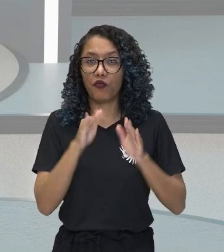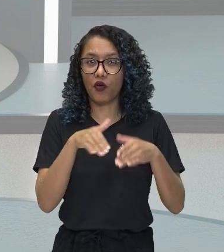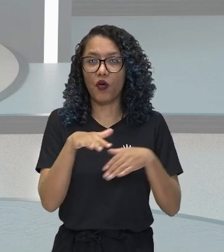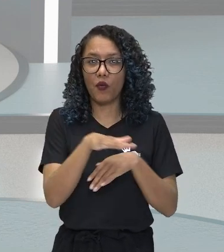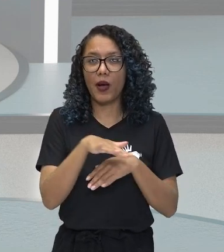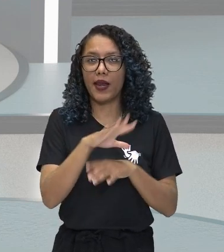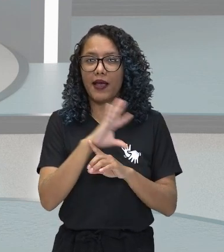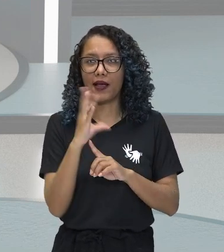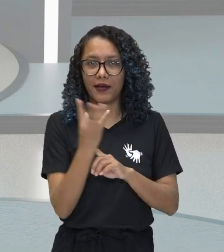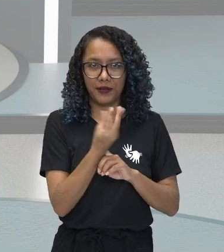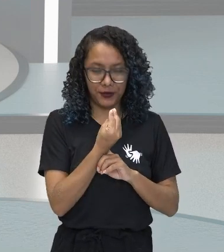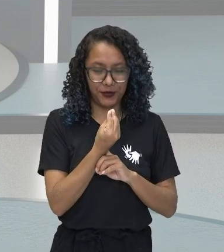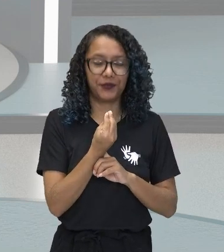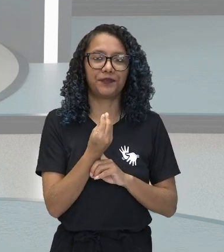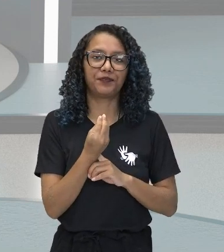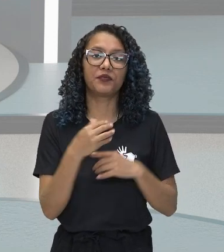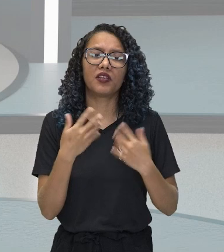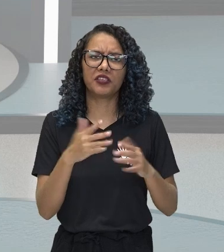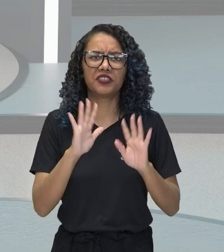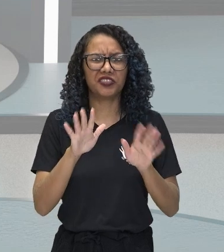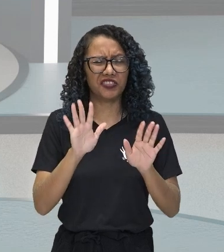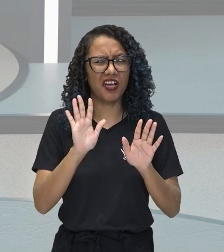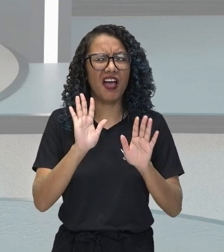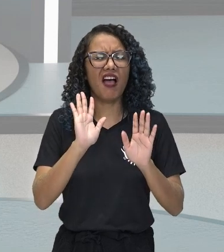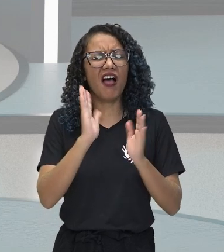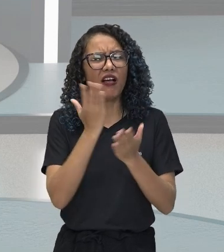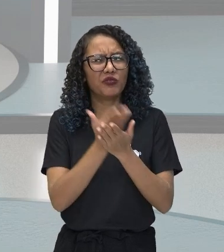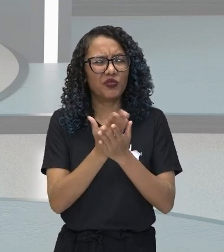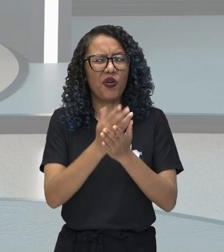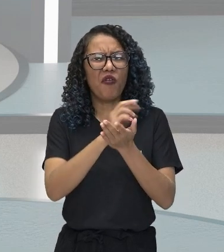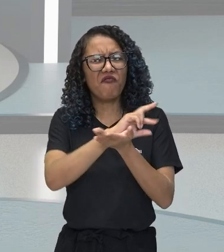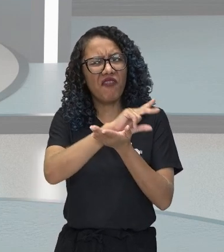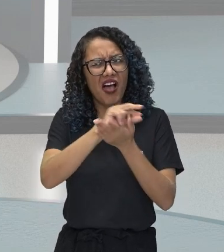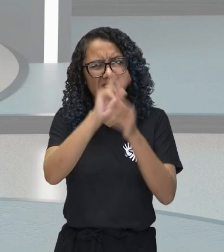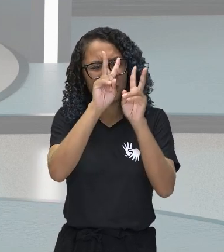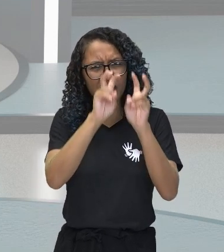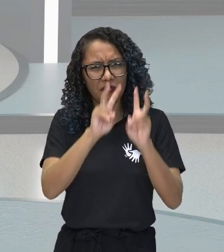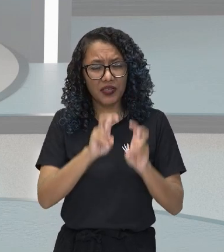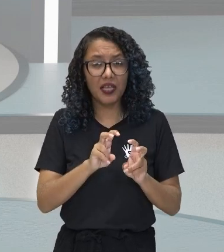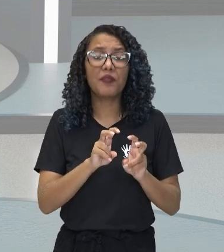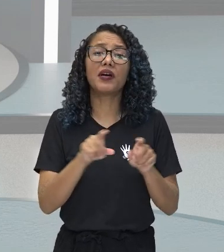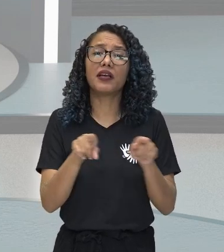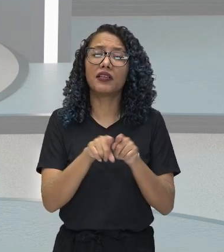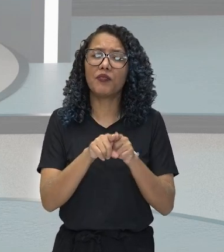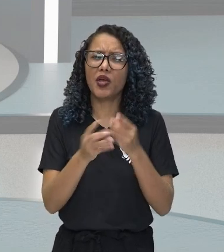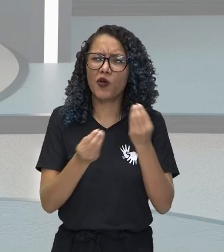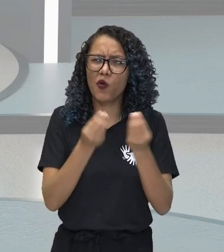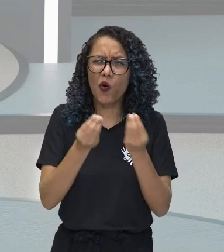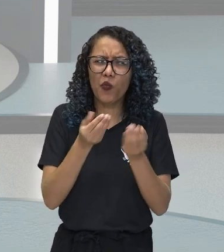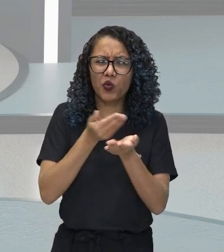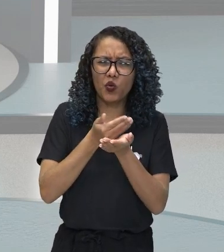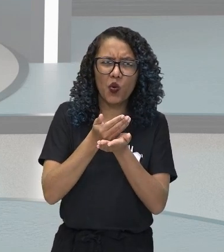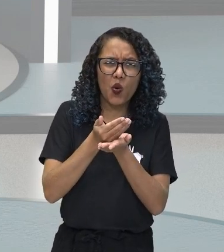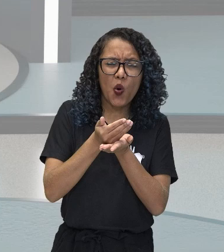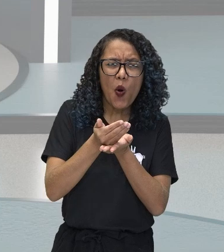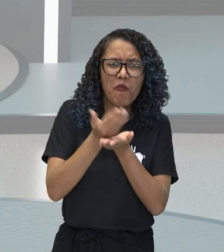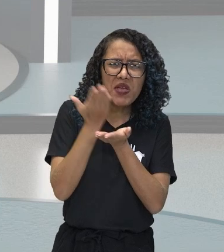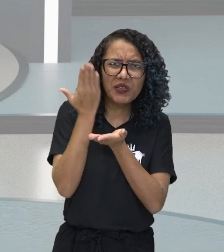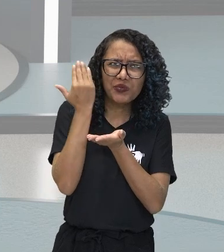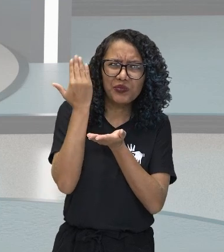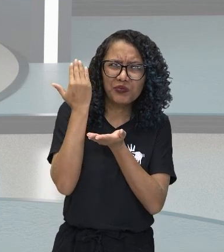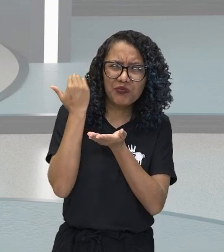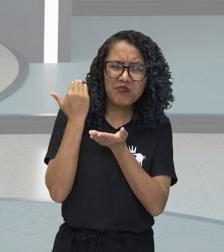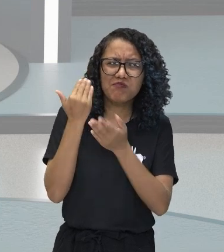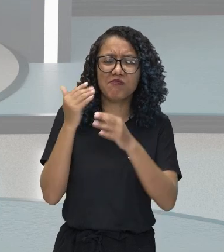viu muita coisa sobre arte e a gente conversou também sobre a arte lá no início, lá na pré-história. O